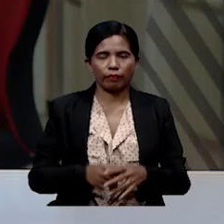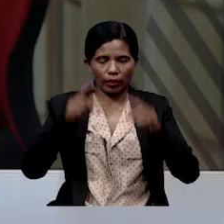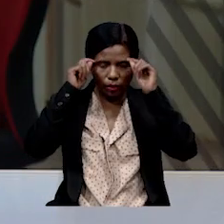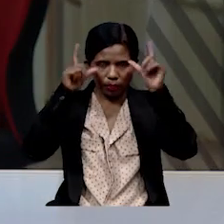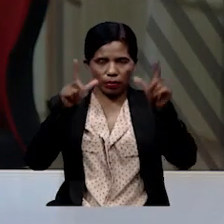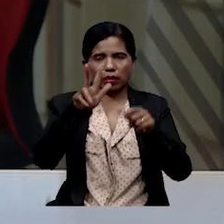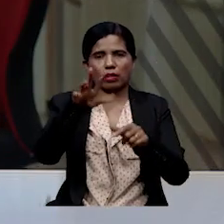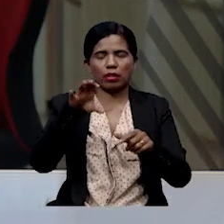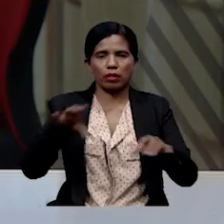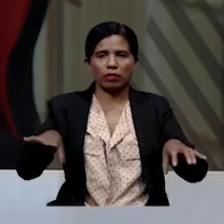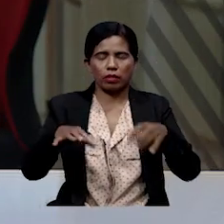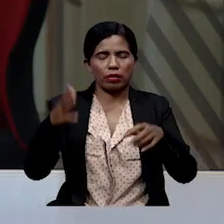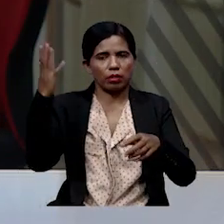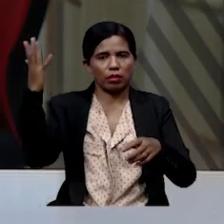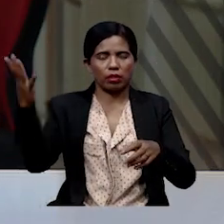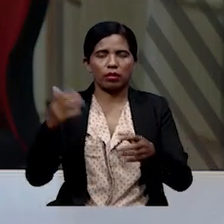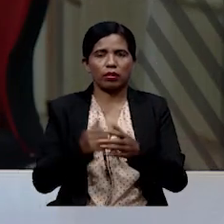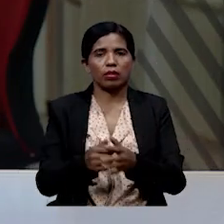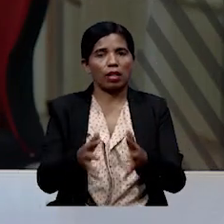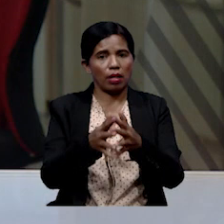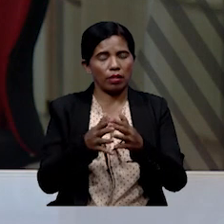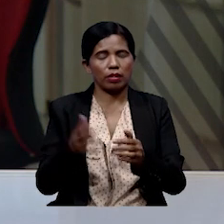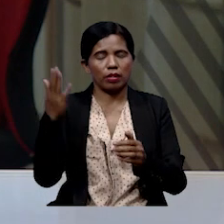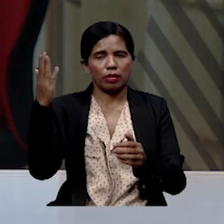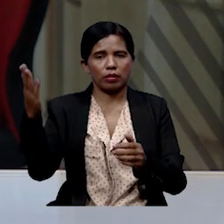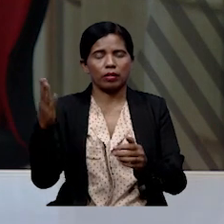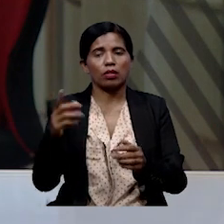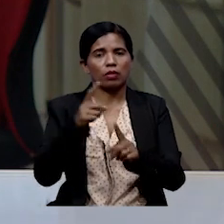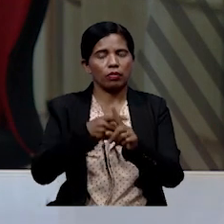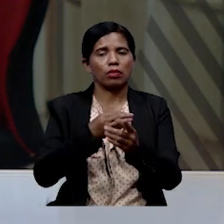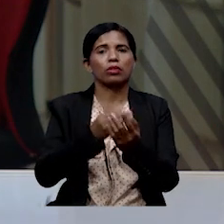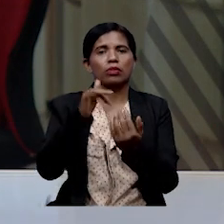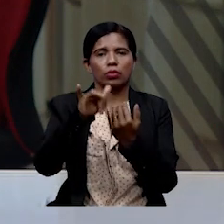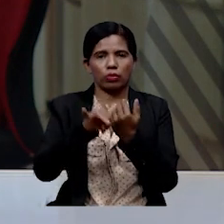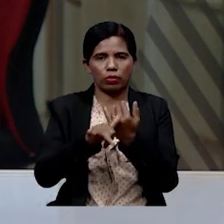500 seba serviço ia Emirados Árabes Unidos ia fulan julho.